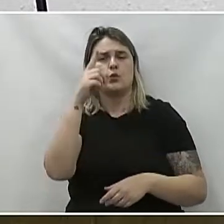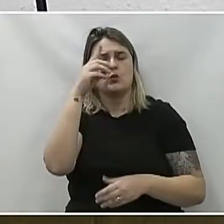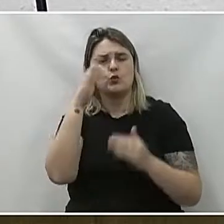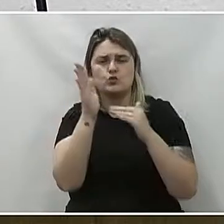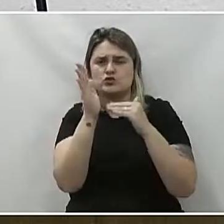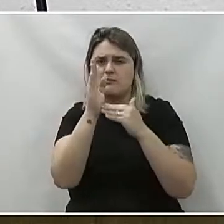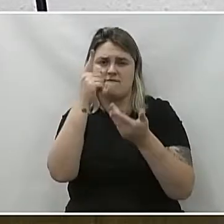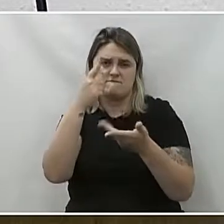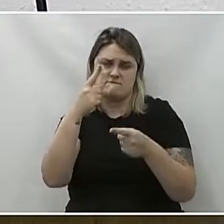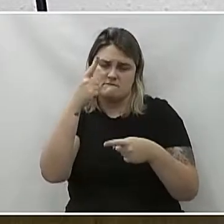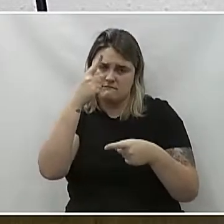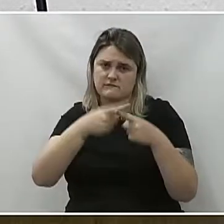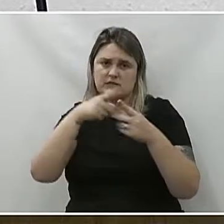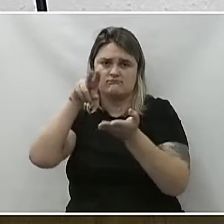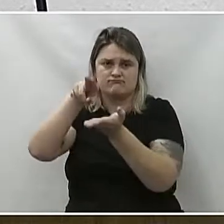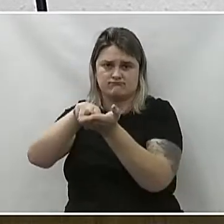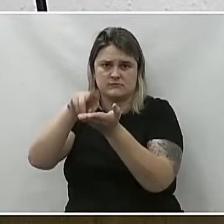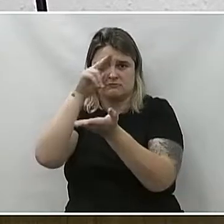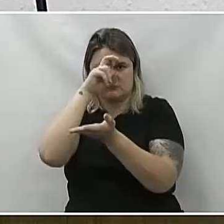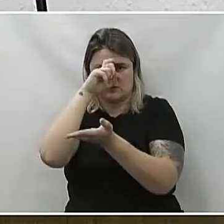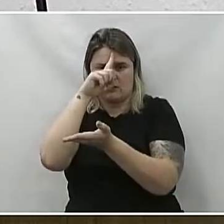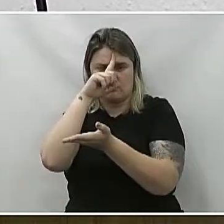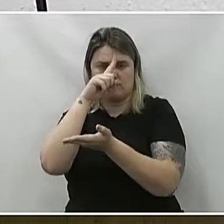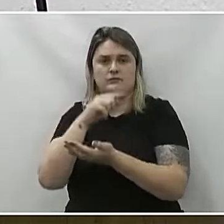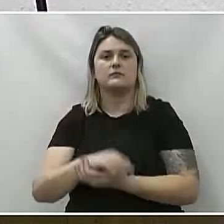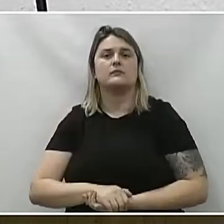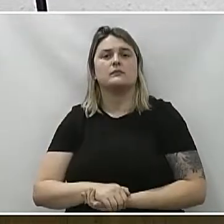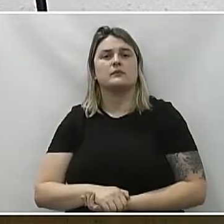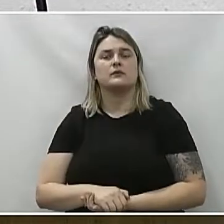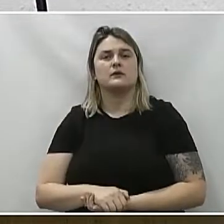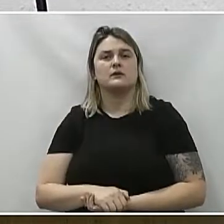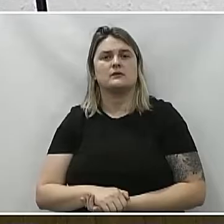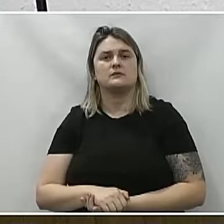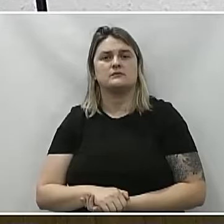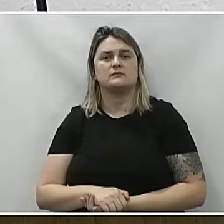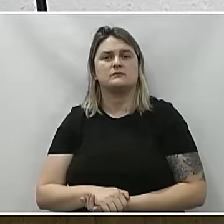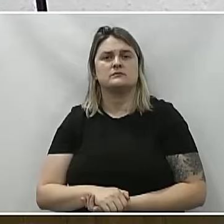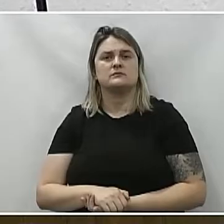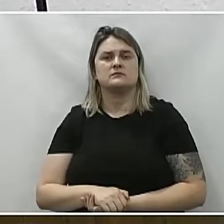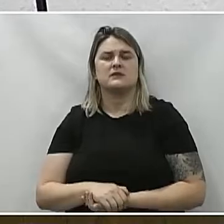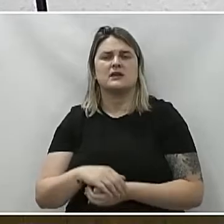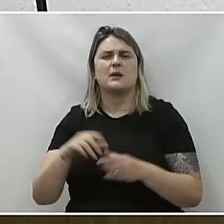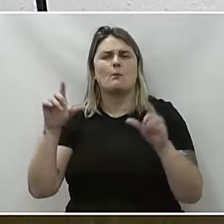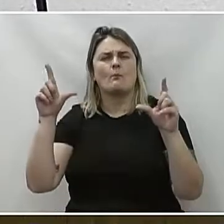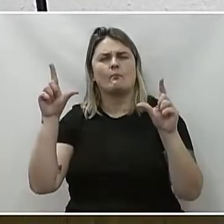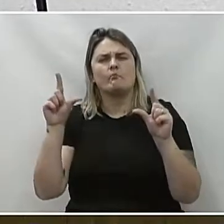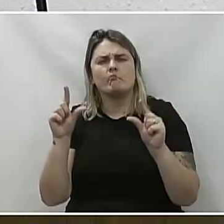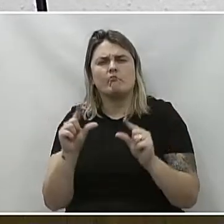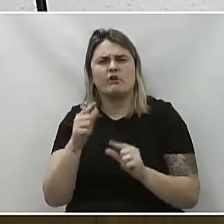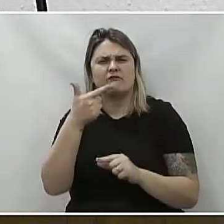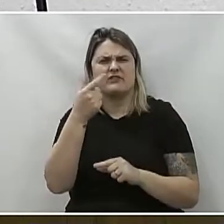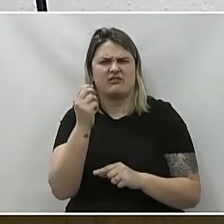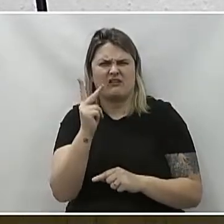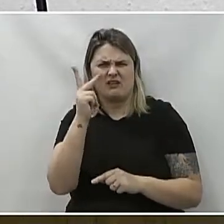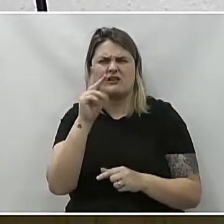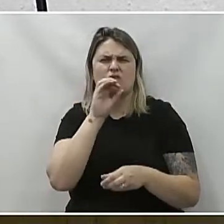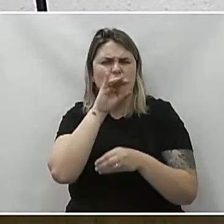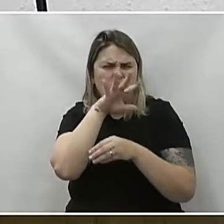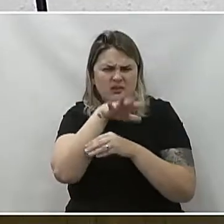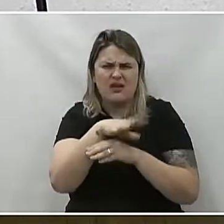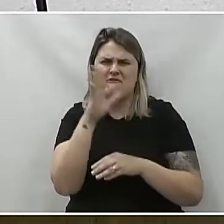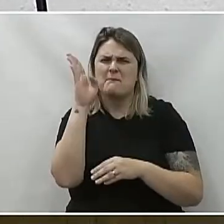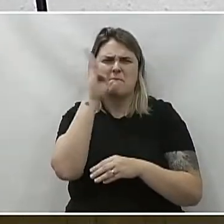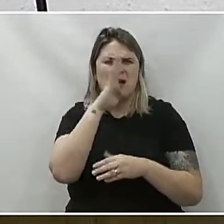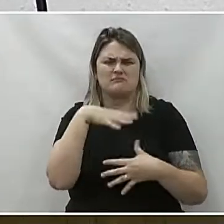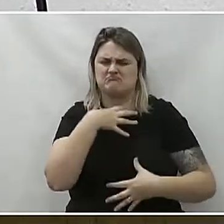internação dele, né? Eu fui com ele até... Ele estava 20 quilos mais magro, vomitava, passava mal. Então, ele